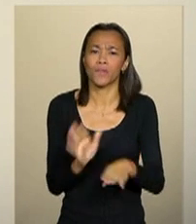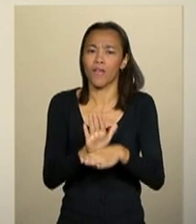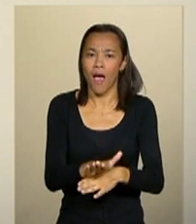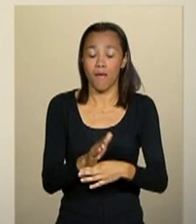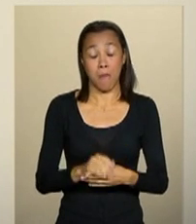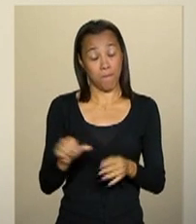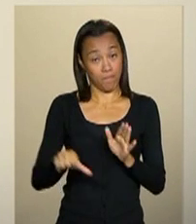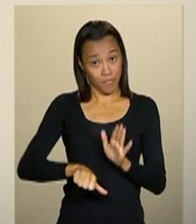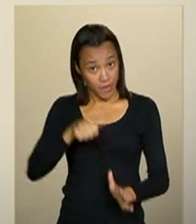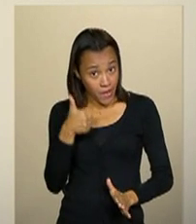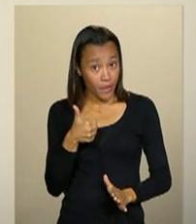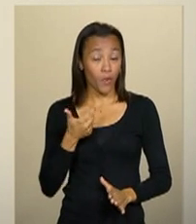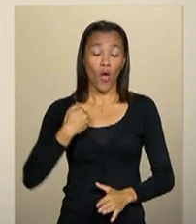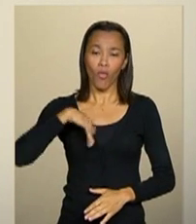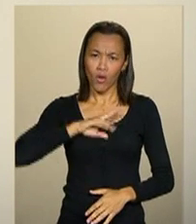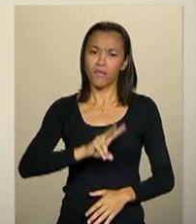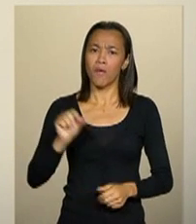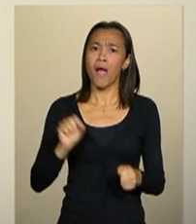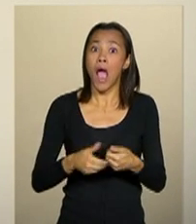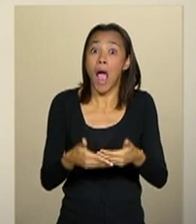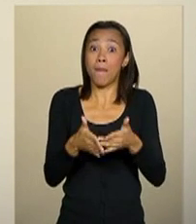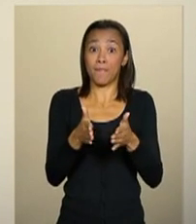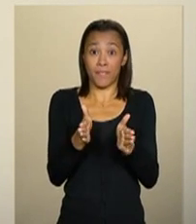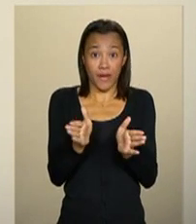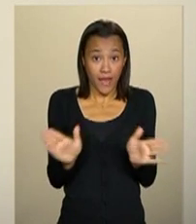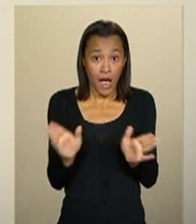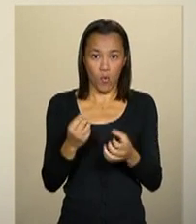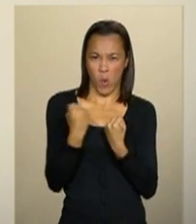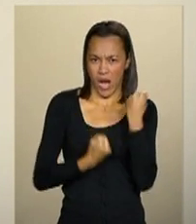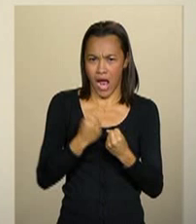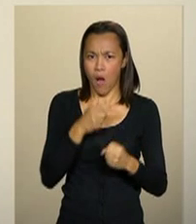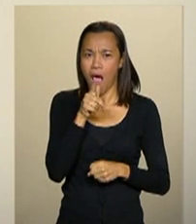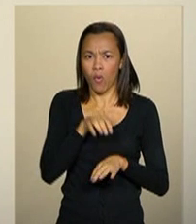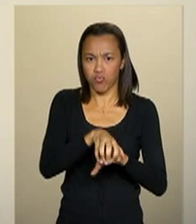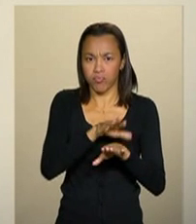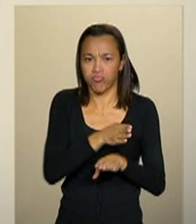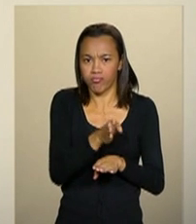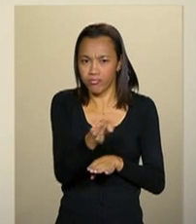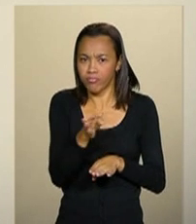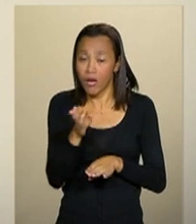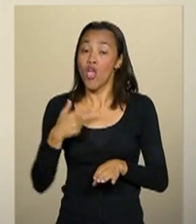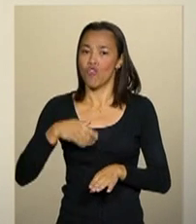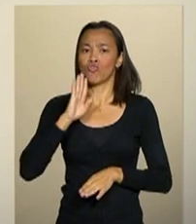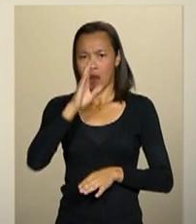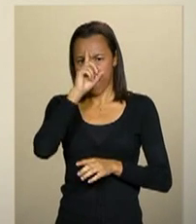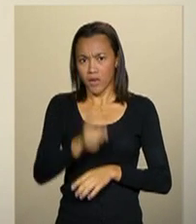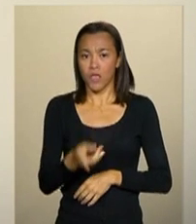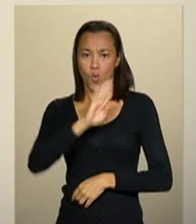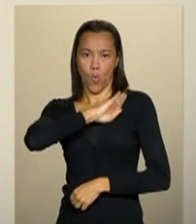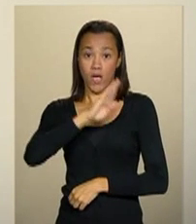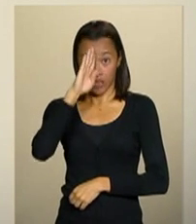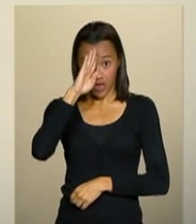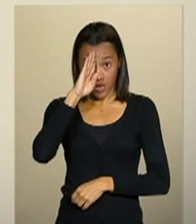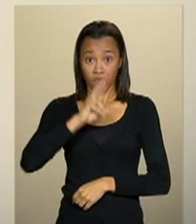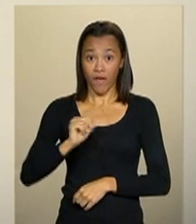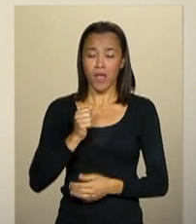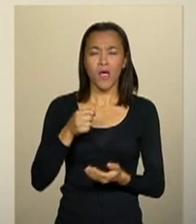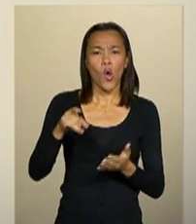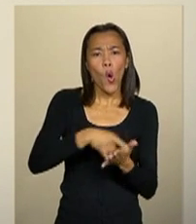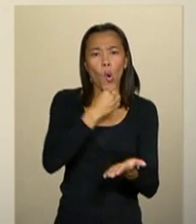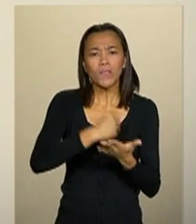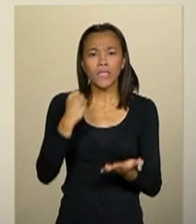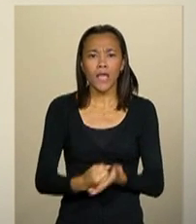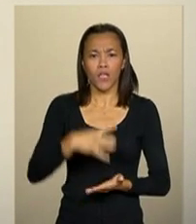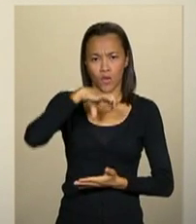em primeiro lugar Luciano nós vamos ampliar a operação carro-pipa eu autorizei o exército brasileiro a contratar